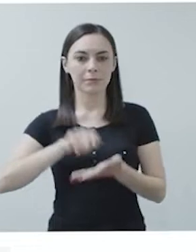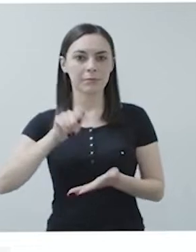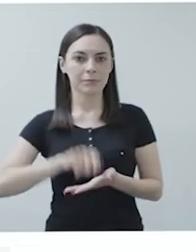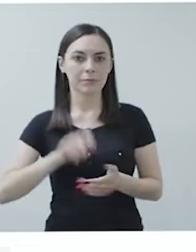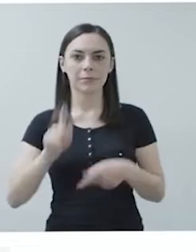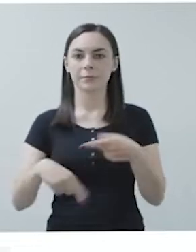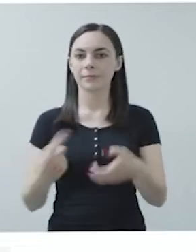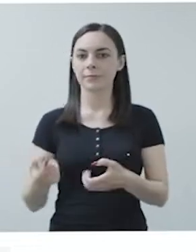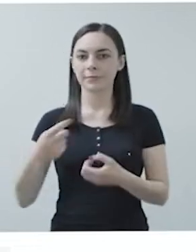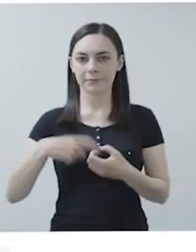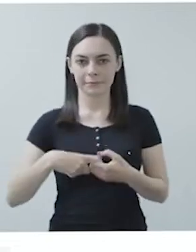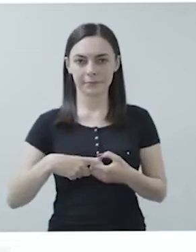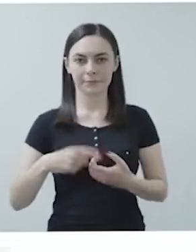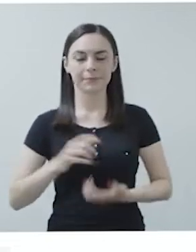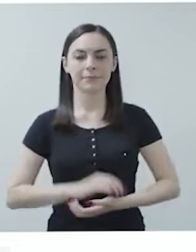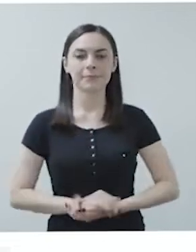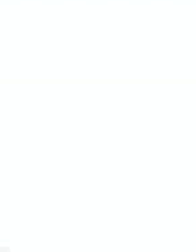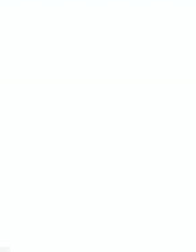registro e já eu retorno.